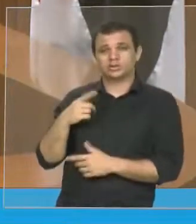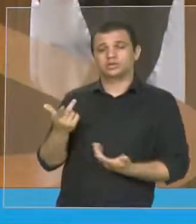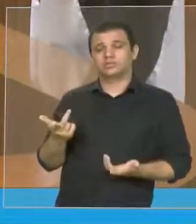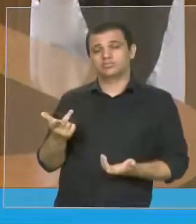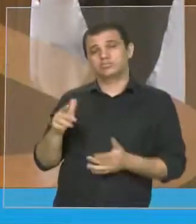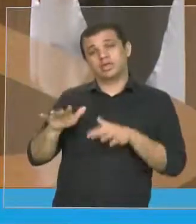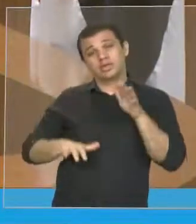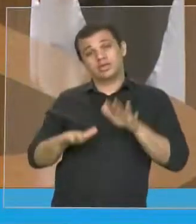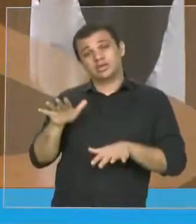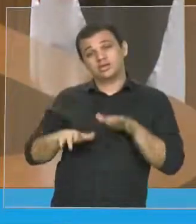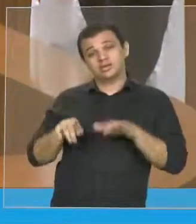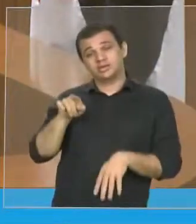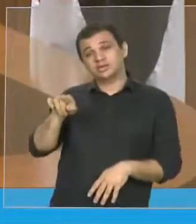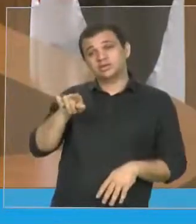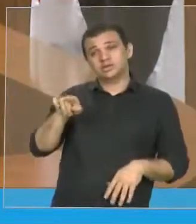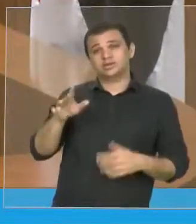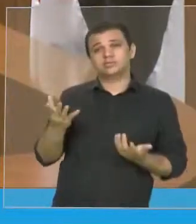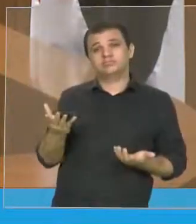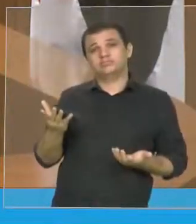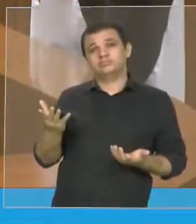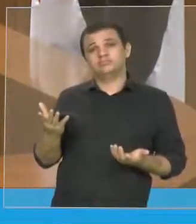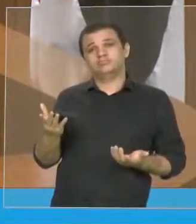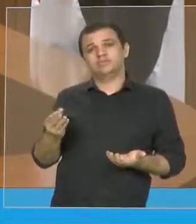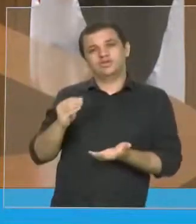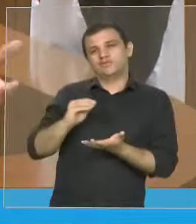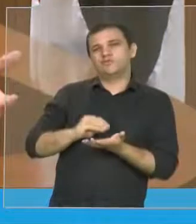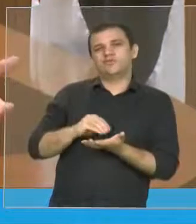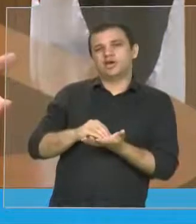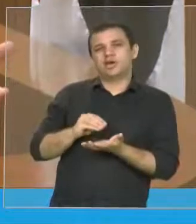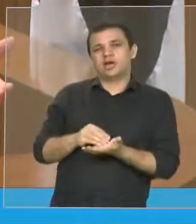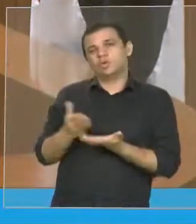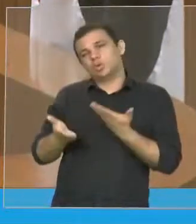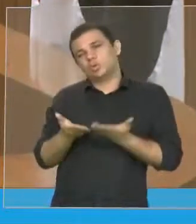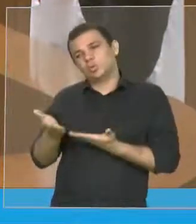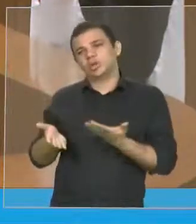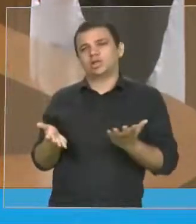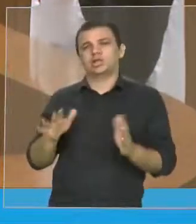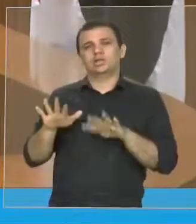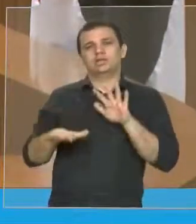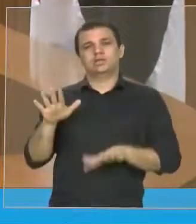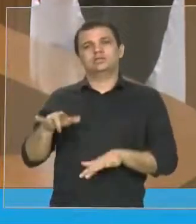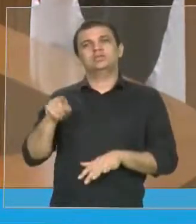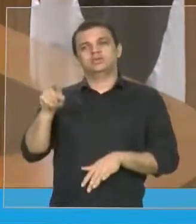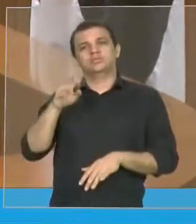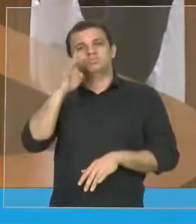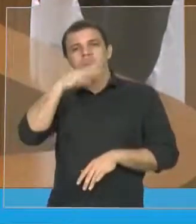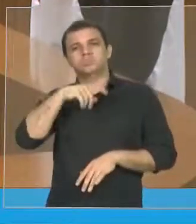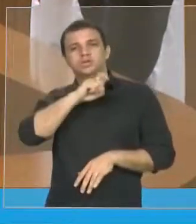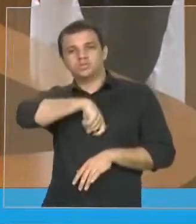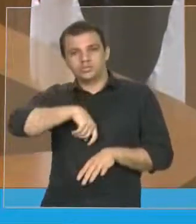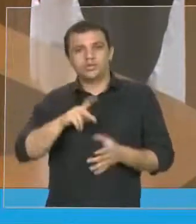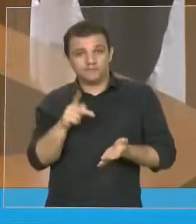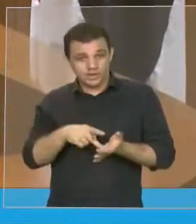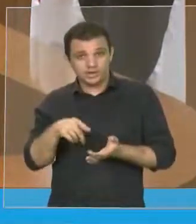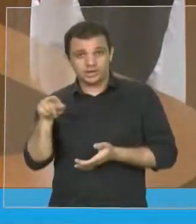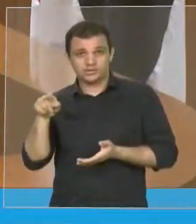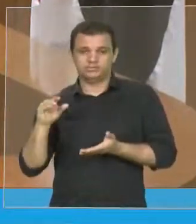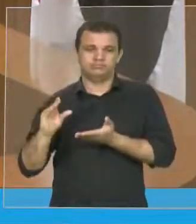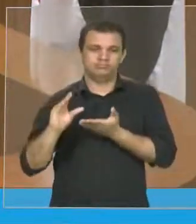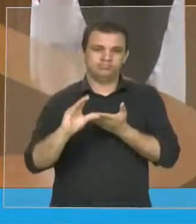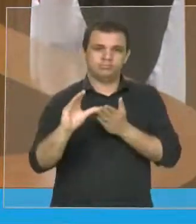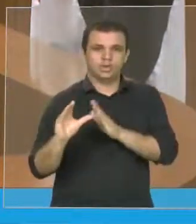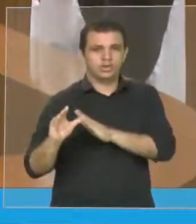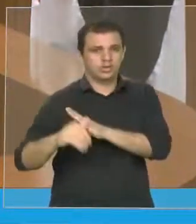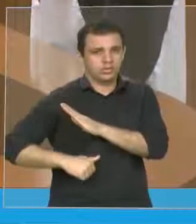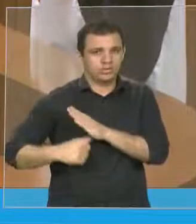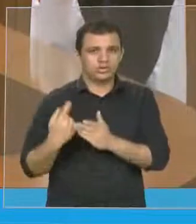às vezes por falta de cuidado e às vezes por má fé, se utilizaram de forma indevida